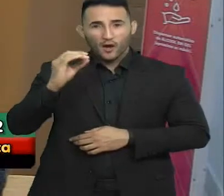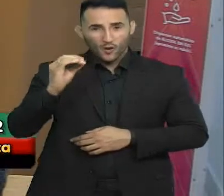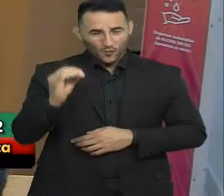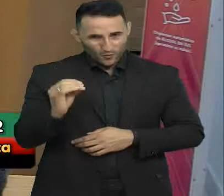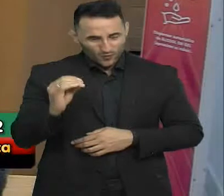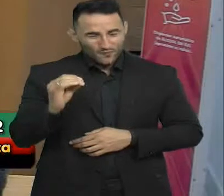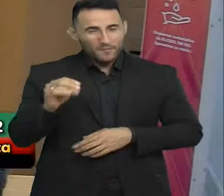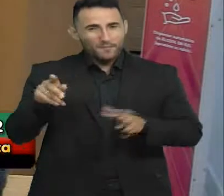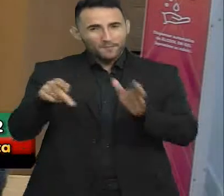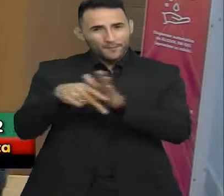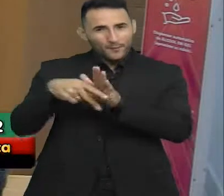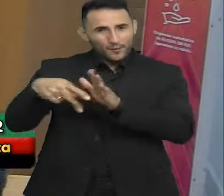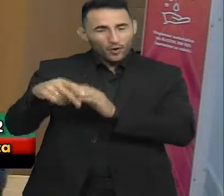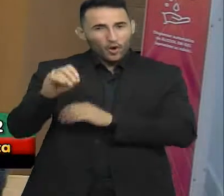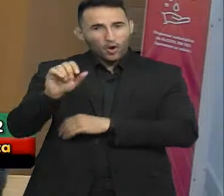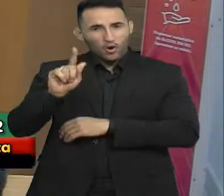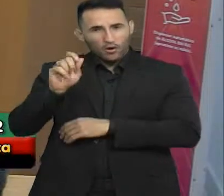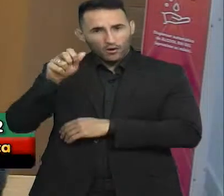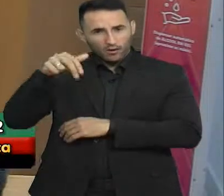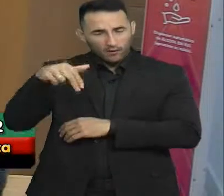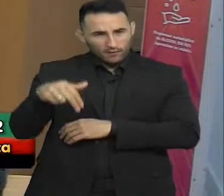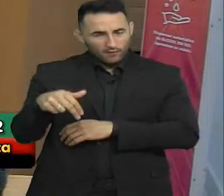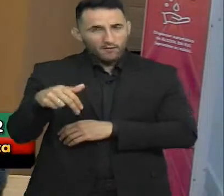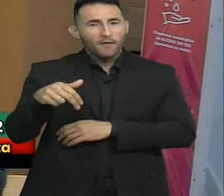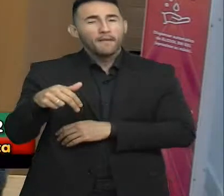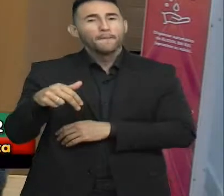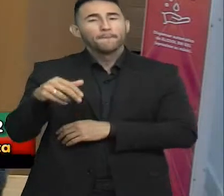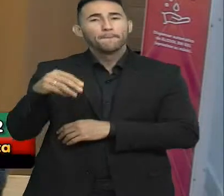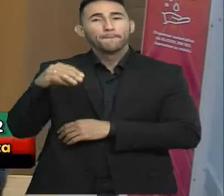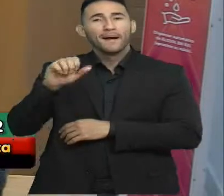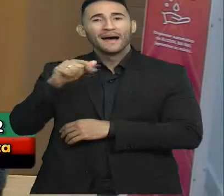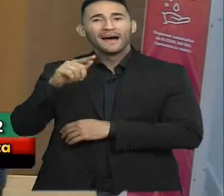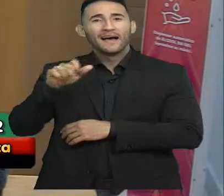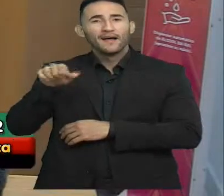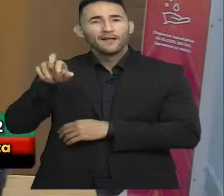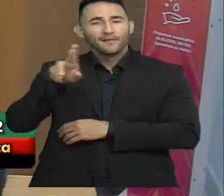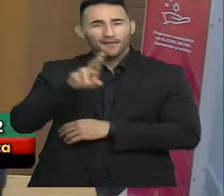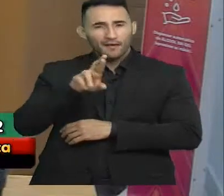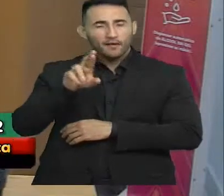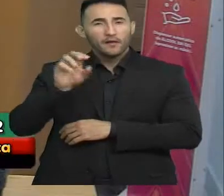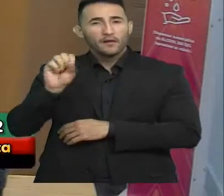GAN, do Isomazé Mazá, Uê Sambô.